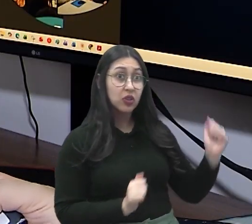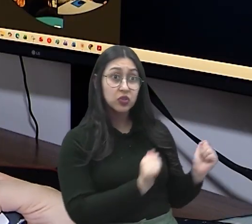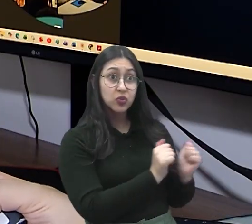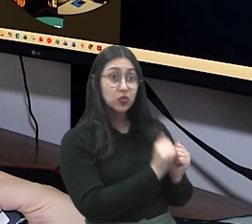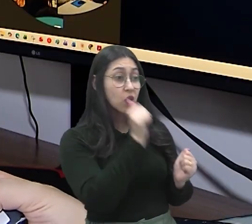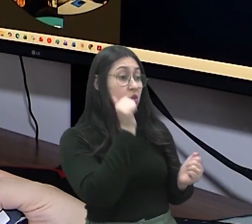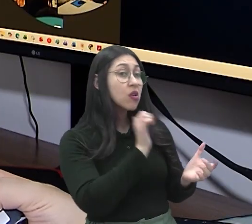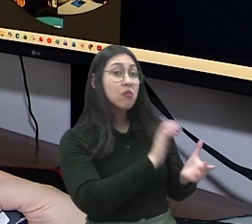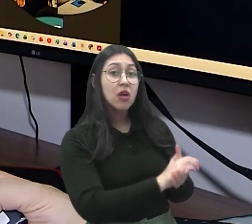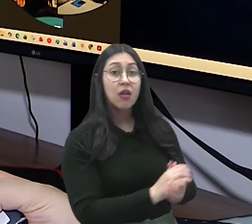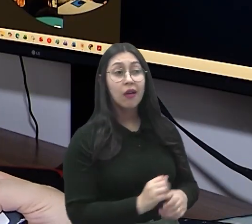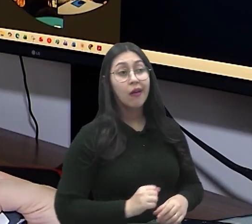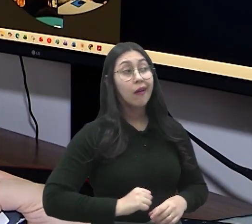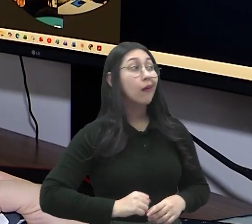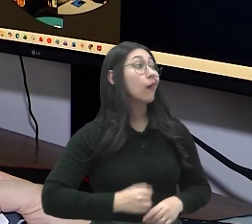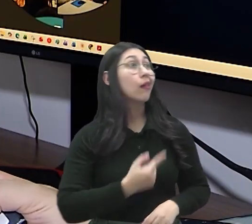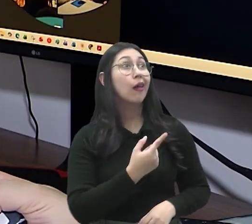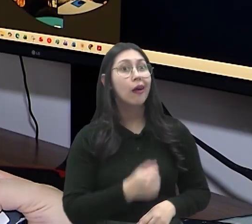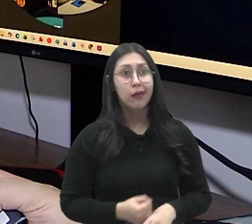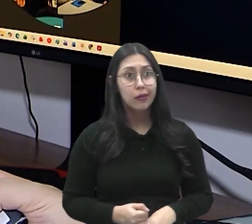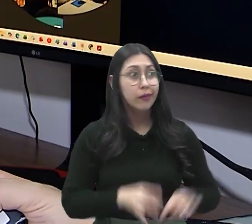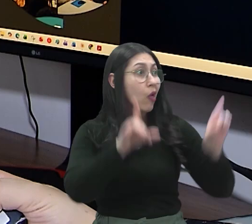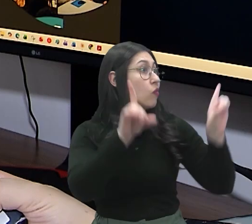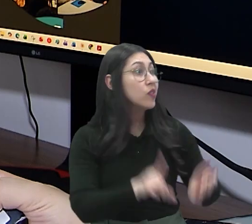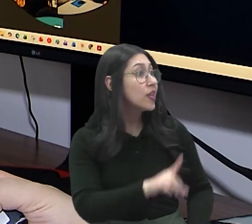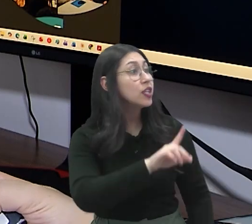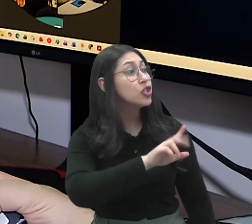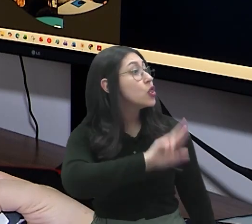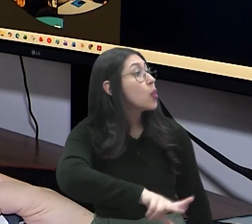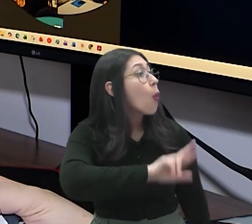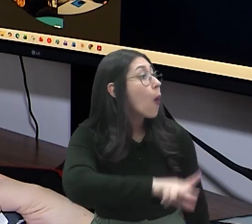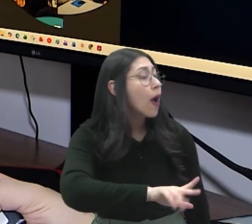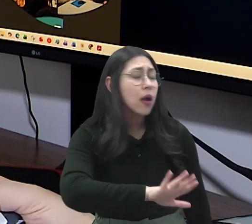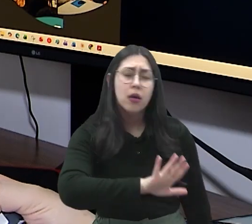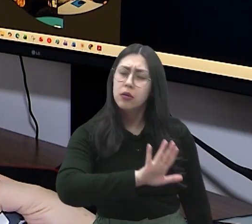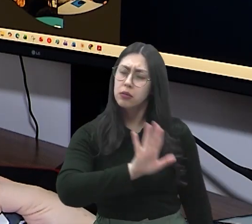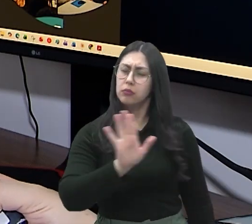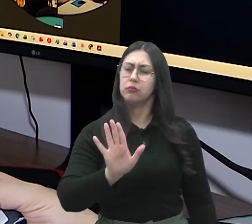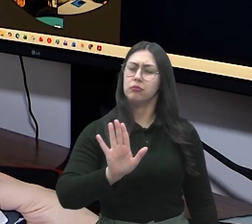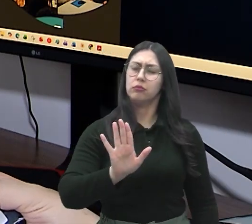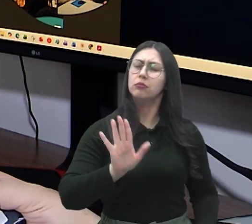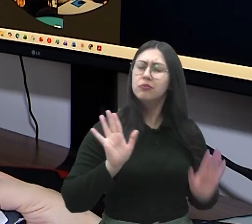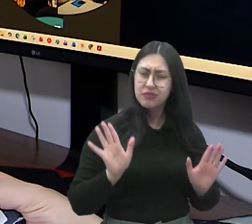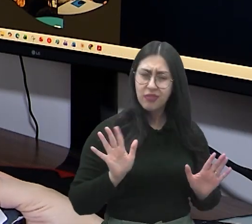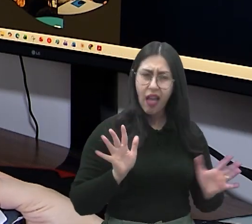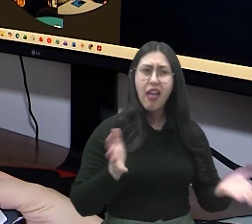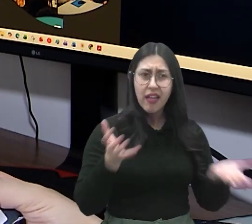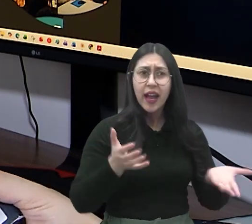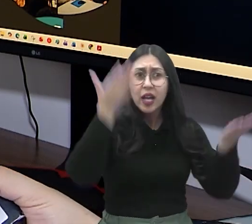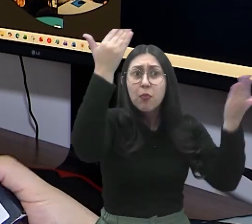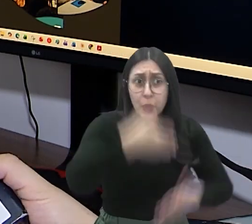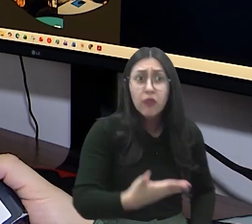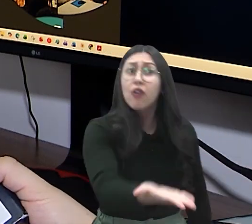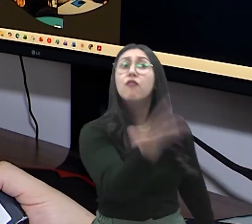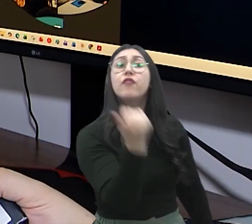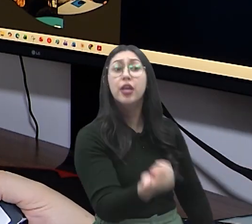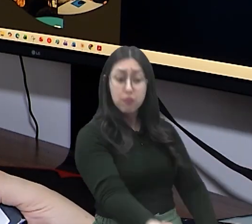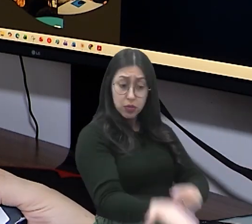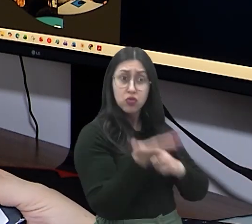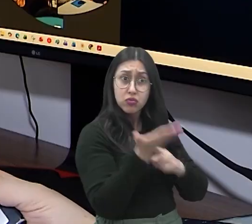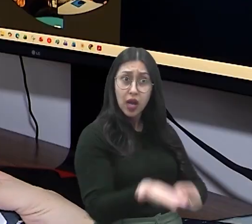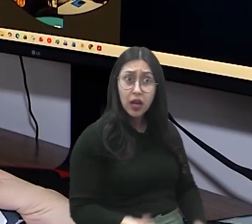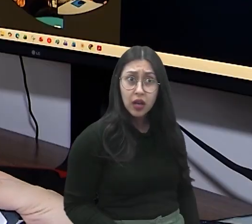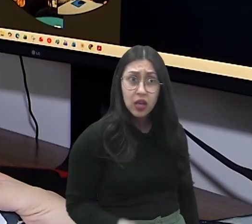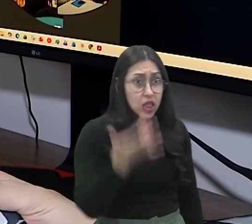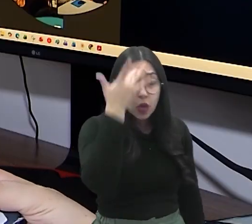com a sua esposa, ele cutucou e falou assim: "Ê, PCD, hein?" E aí a minha esposa disse assim: então você quer ver que eu sou PCD? Então